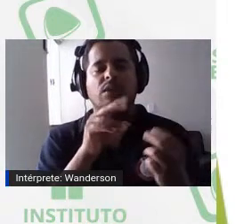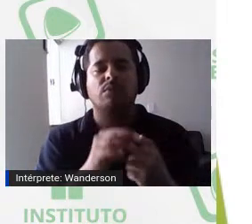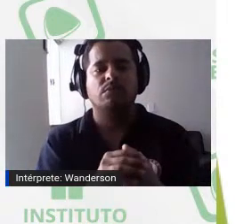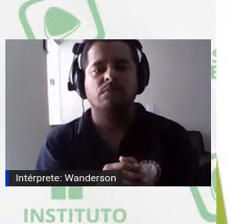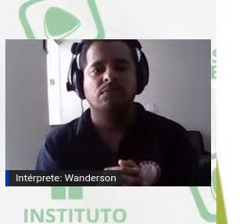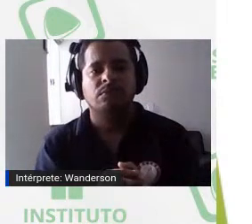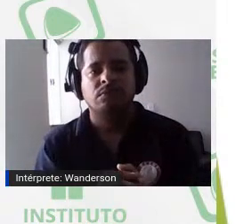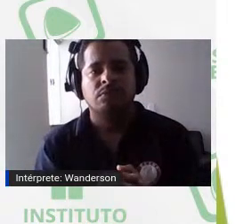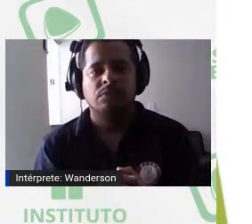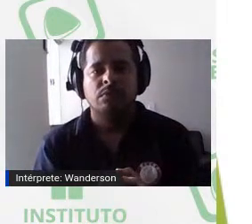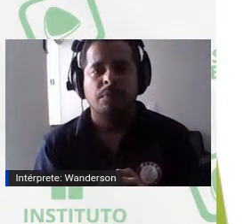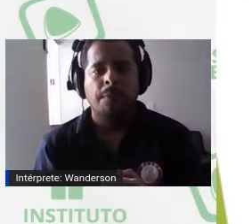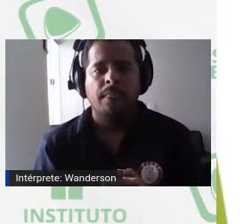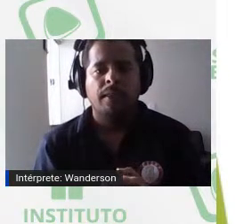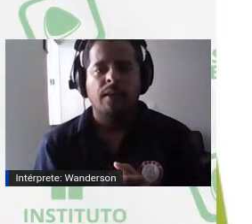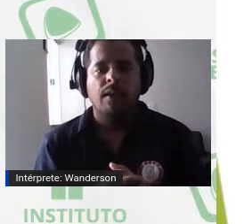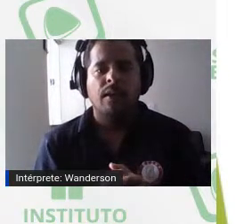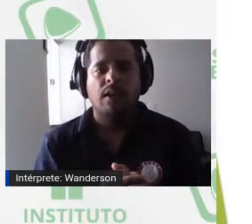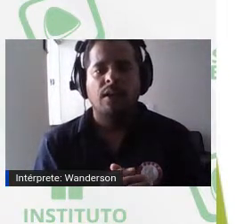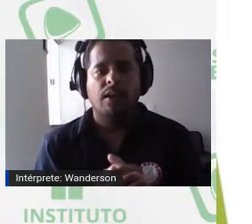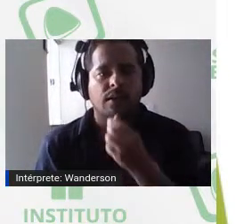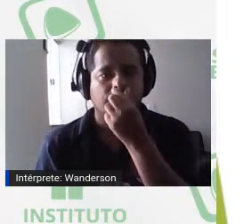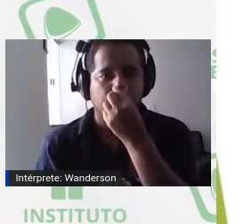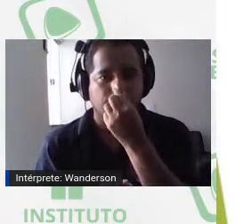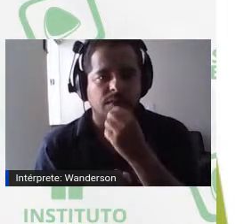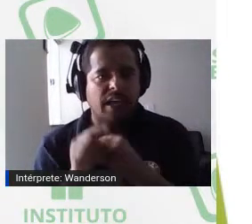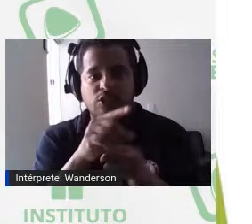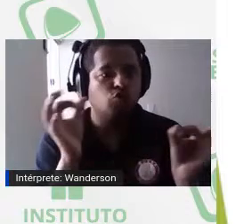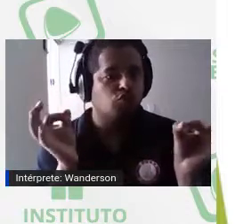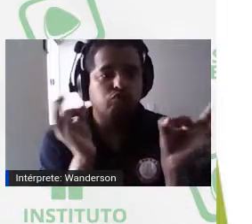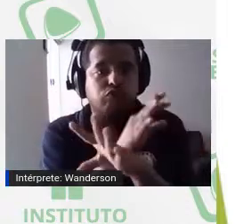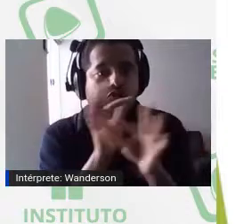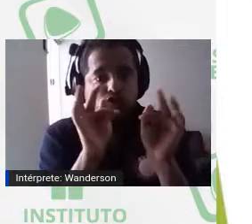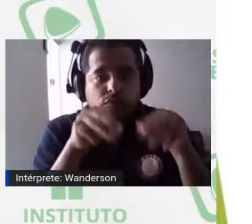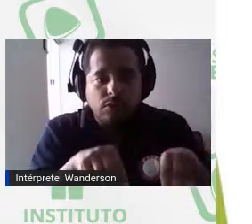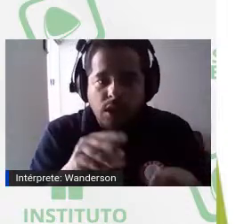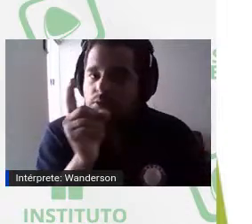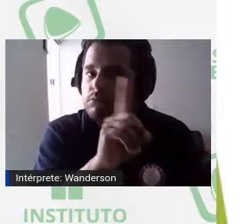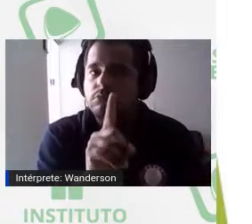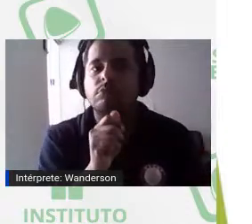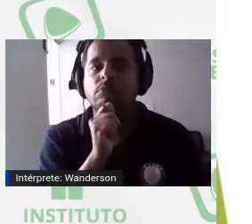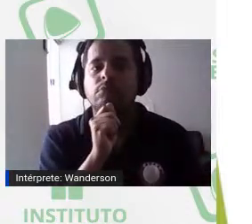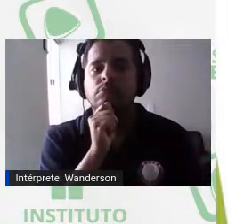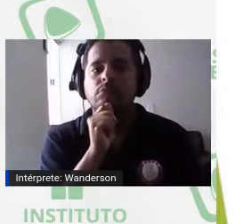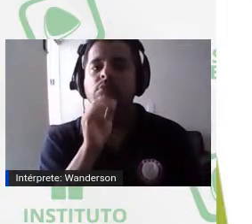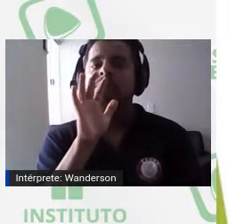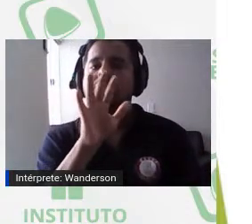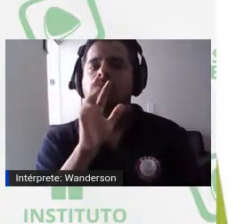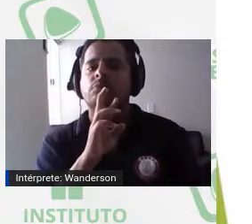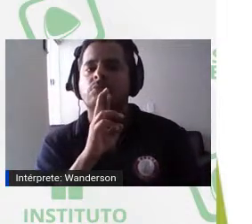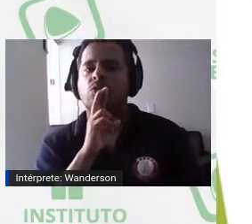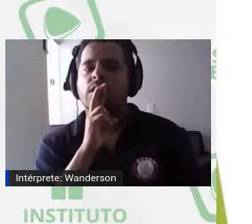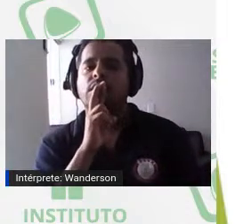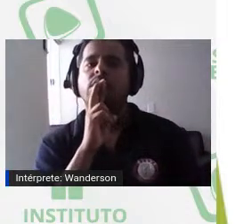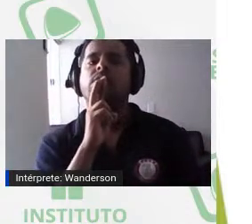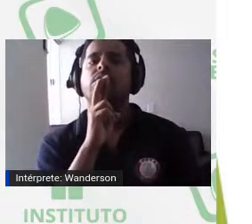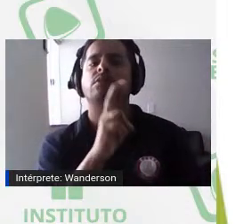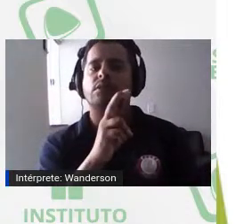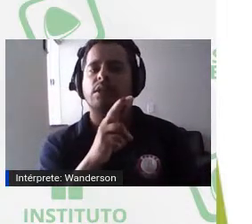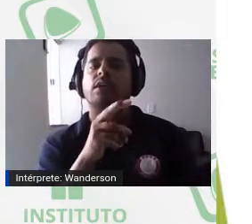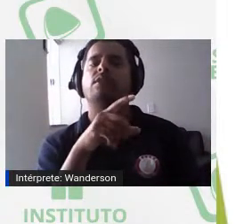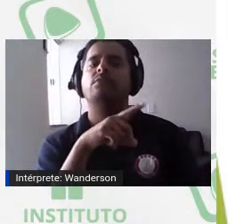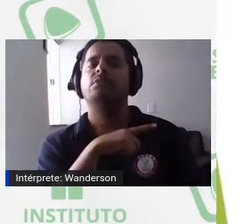que nós não temos um resultado final ainda das atividades, então o resultado parcial ele veio através dos professores,